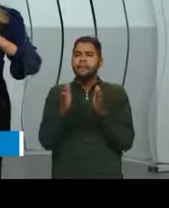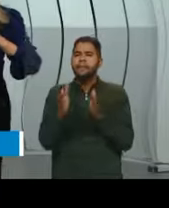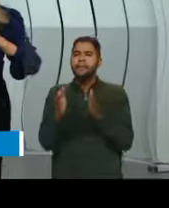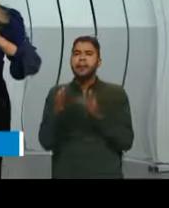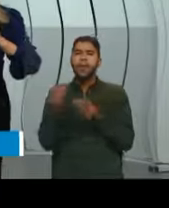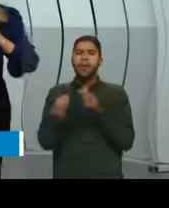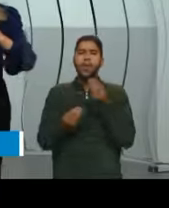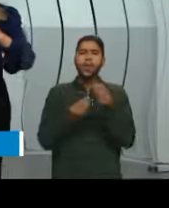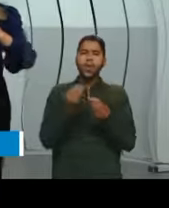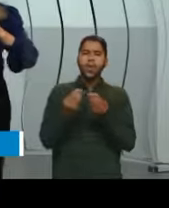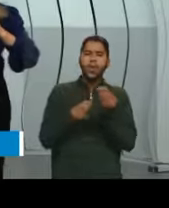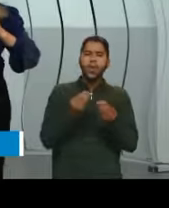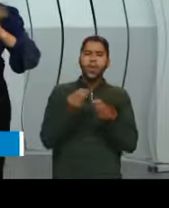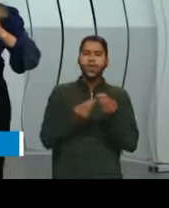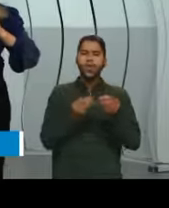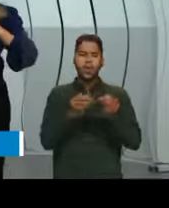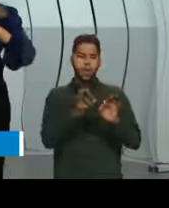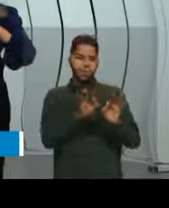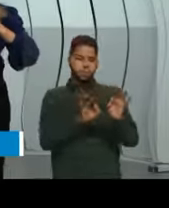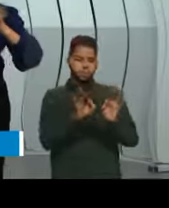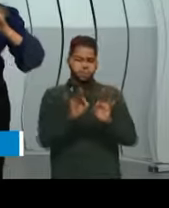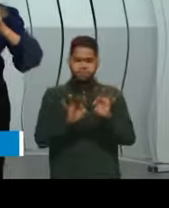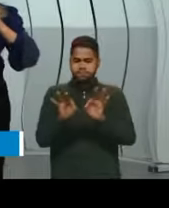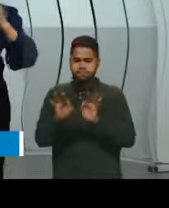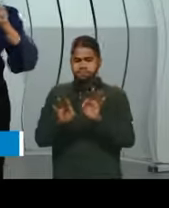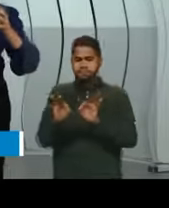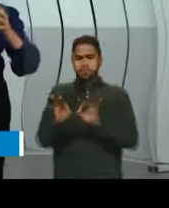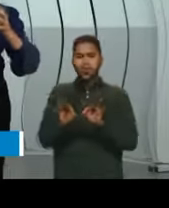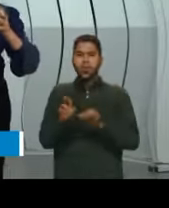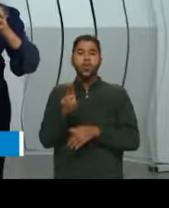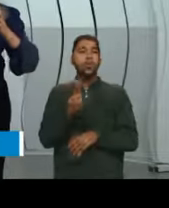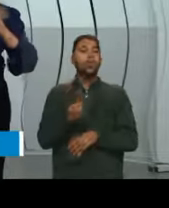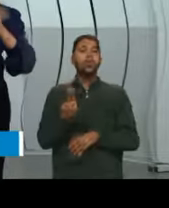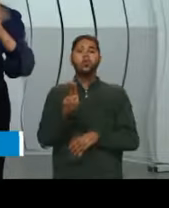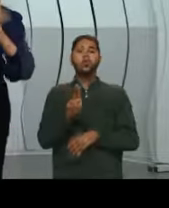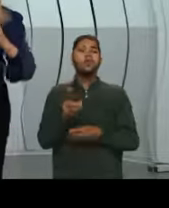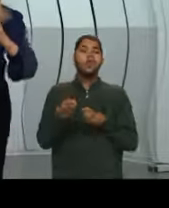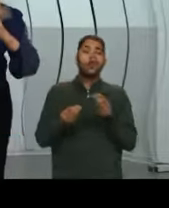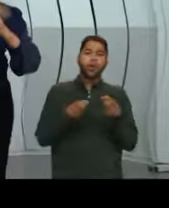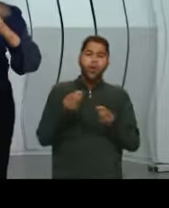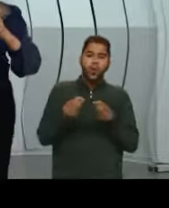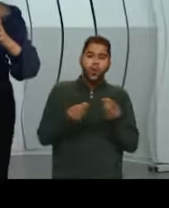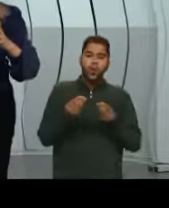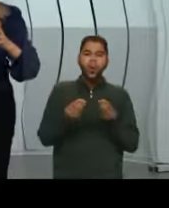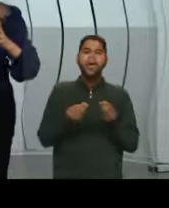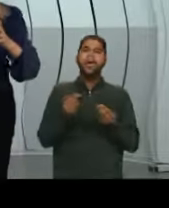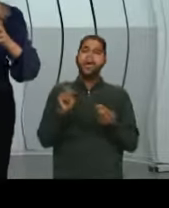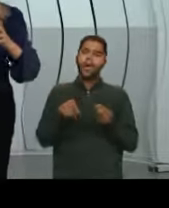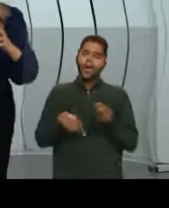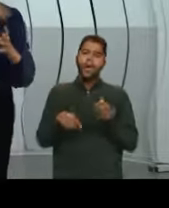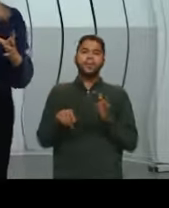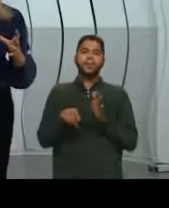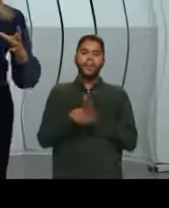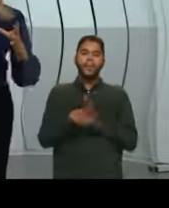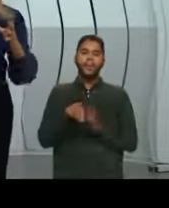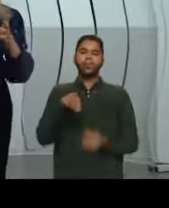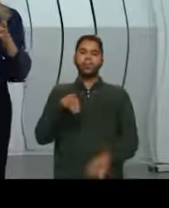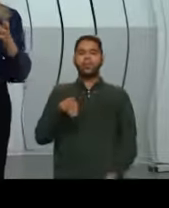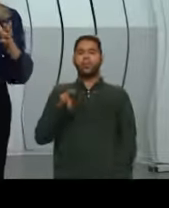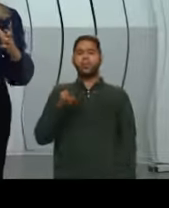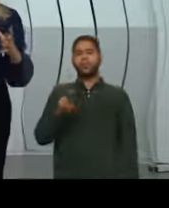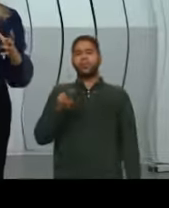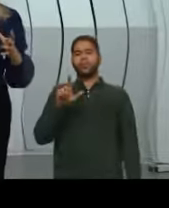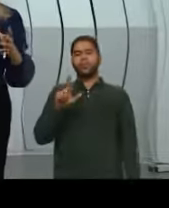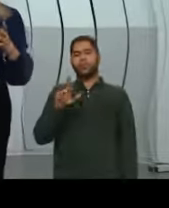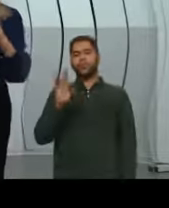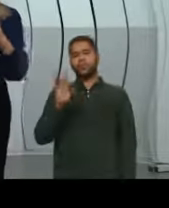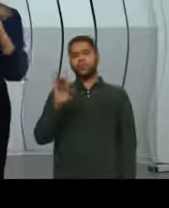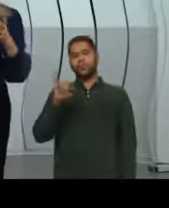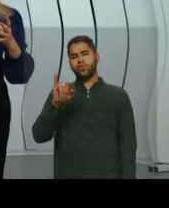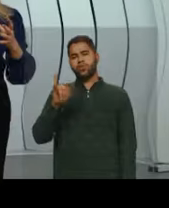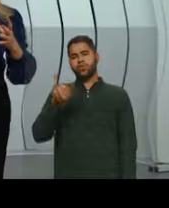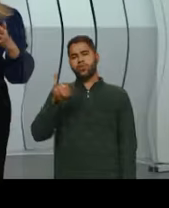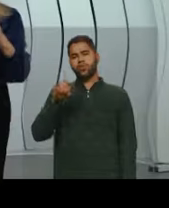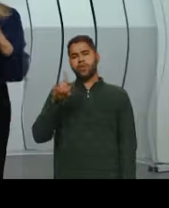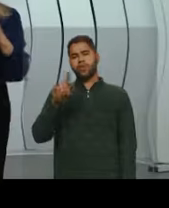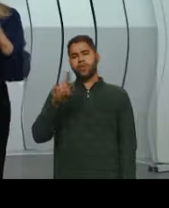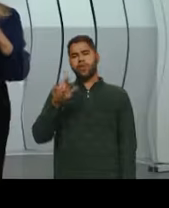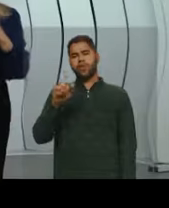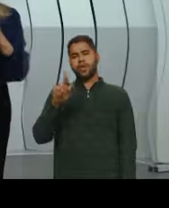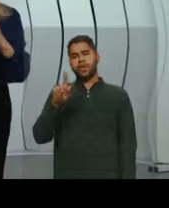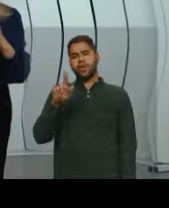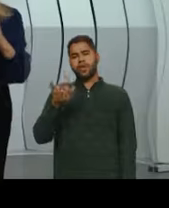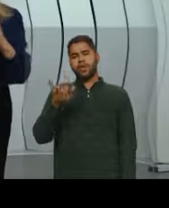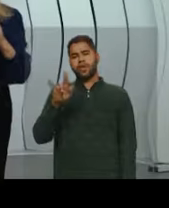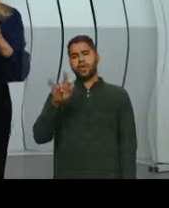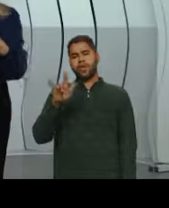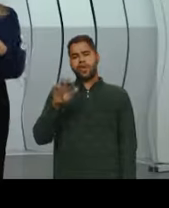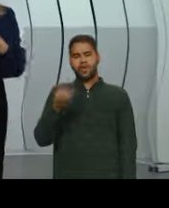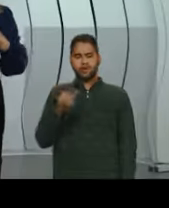você comprou com uma setinha falando o que é. Então, é a multimodalidade. Tem a figura, o desenho lá,